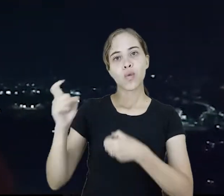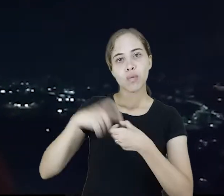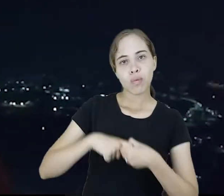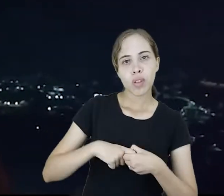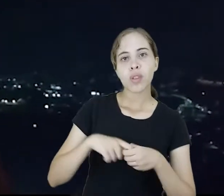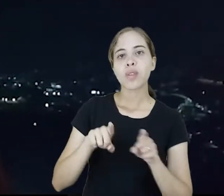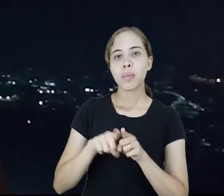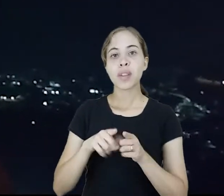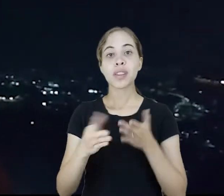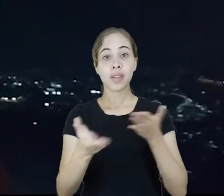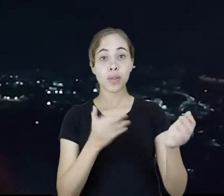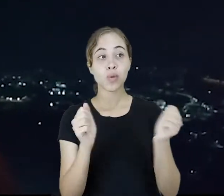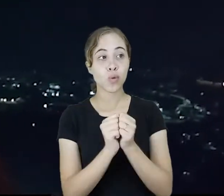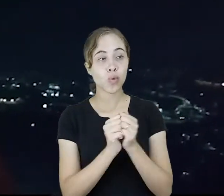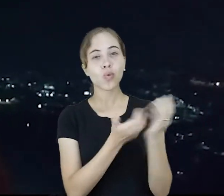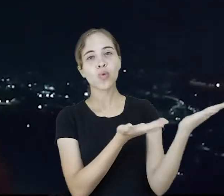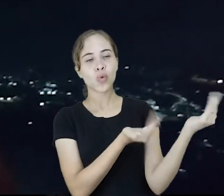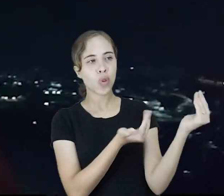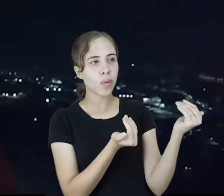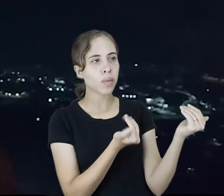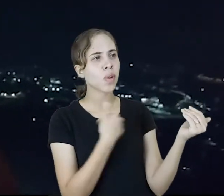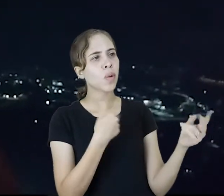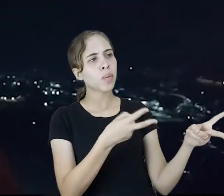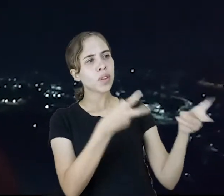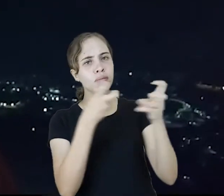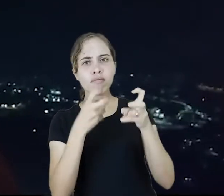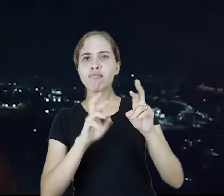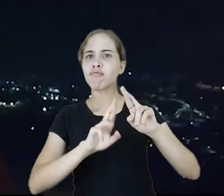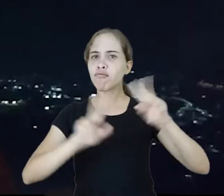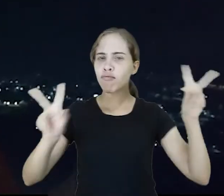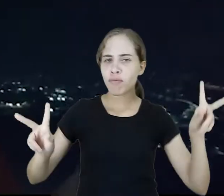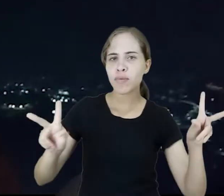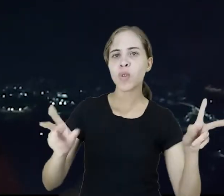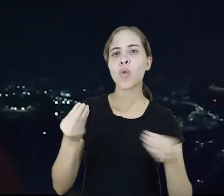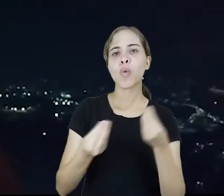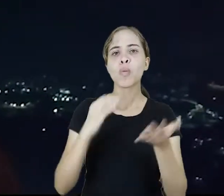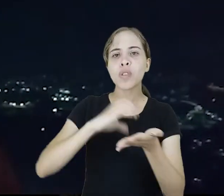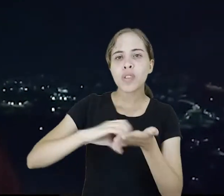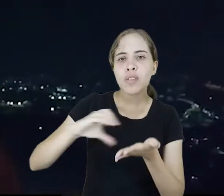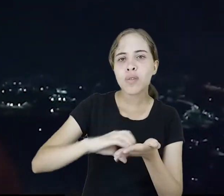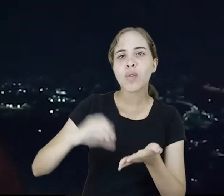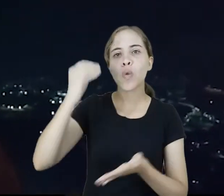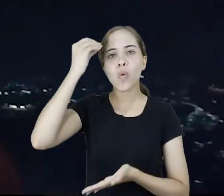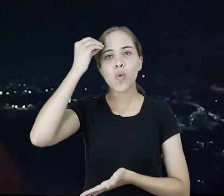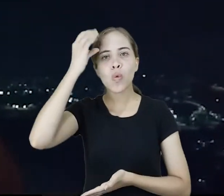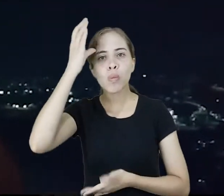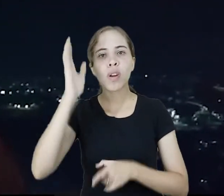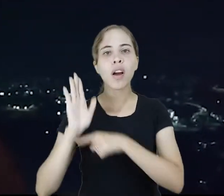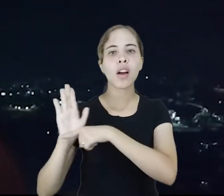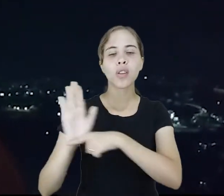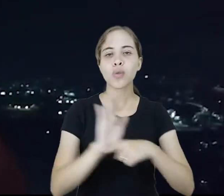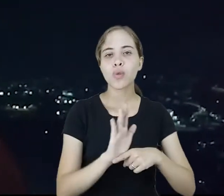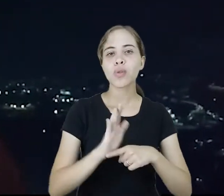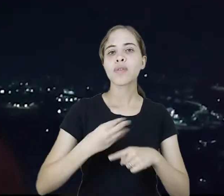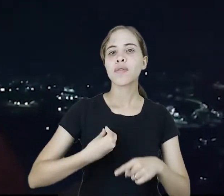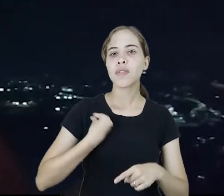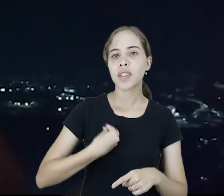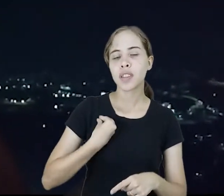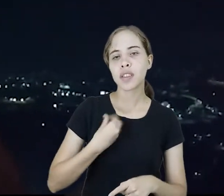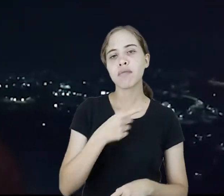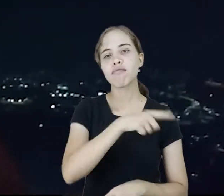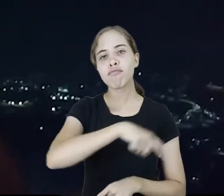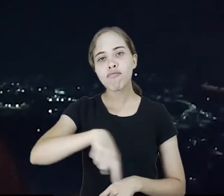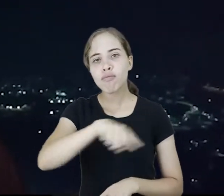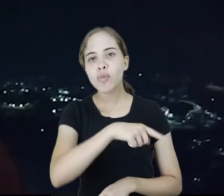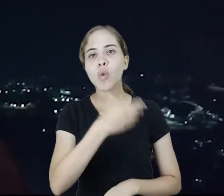com esses jovens, ver a diferença que as Escrituras, que o conhecimento faz na vida desses